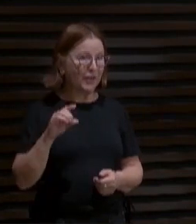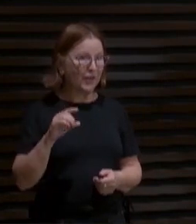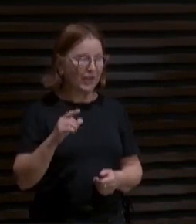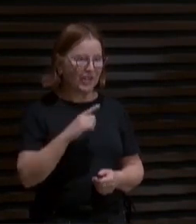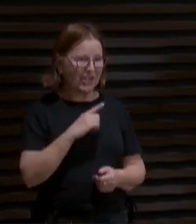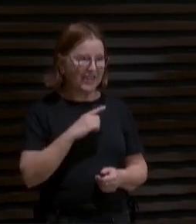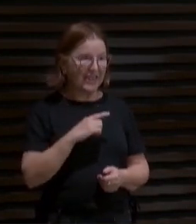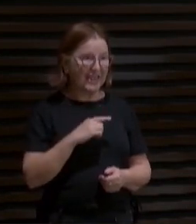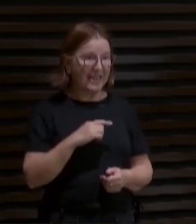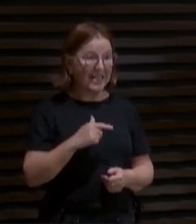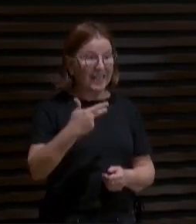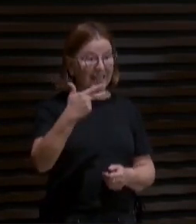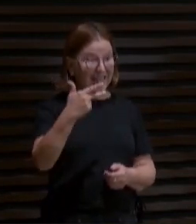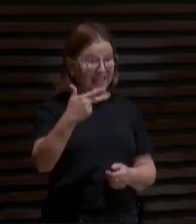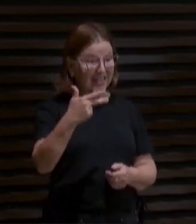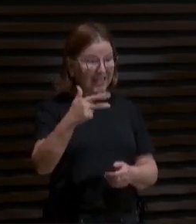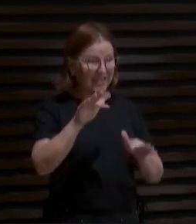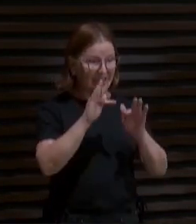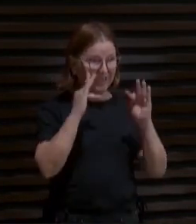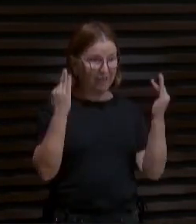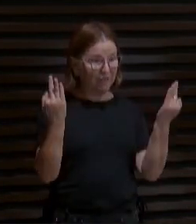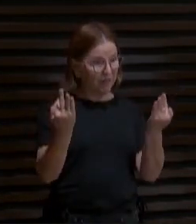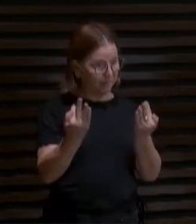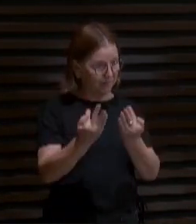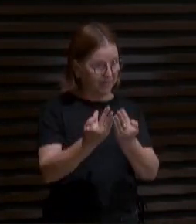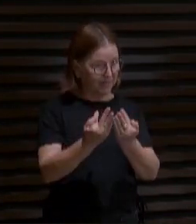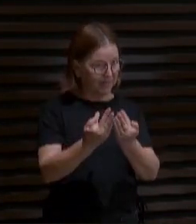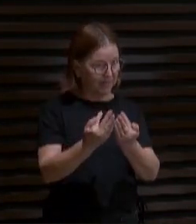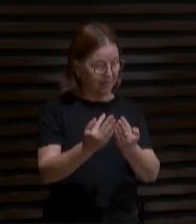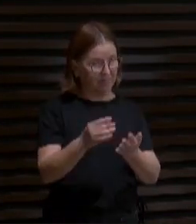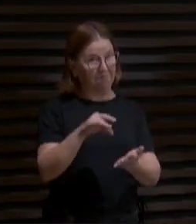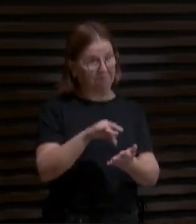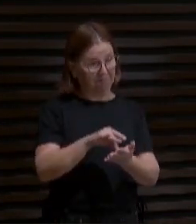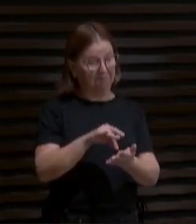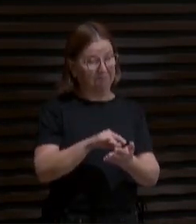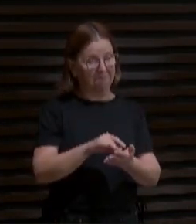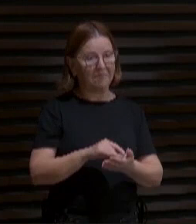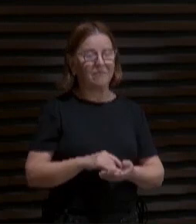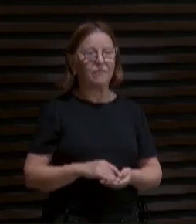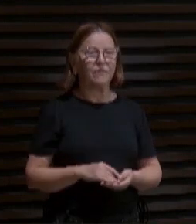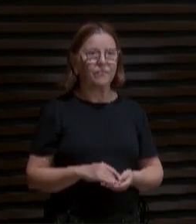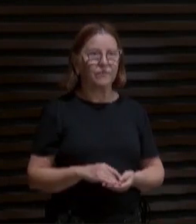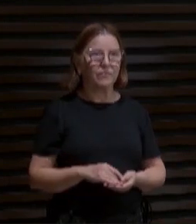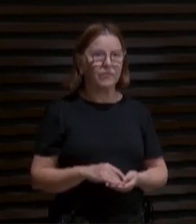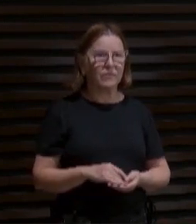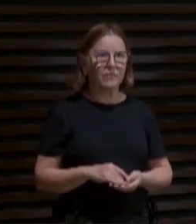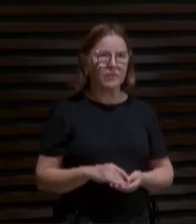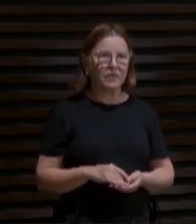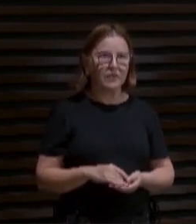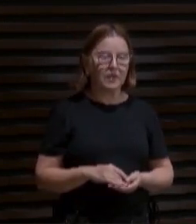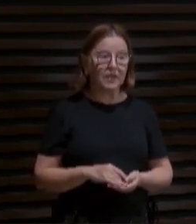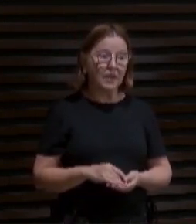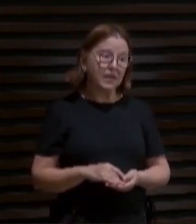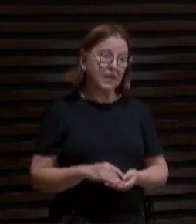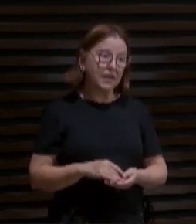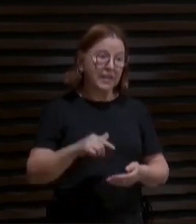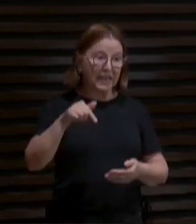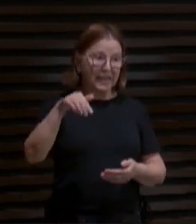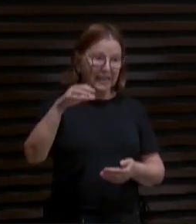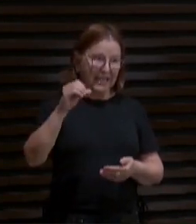3 famílias, de fato, e 70